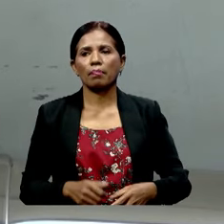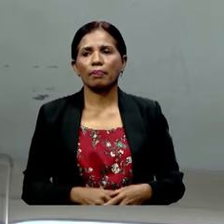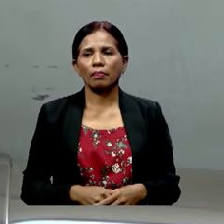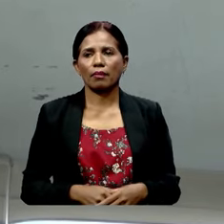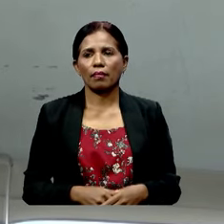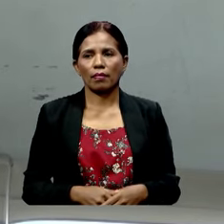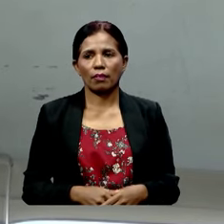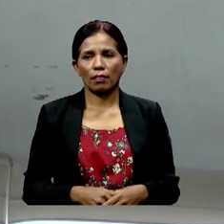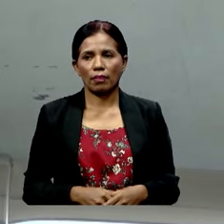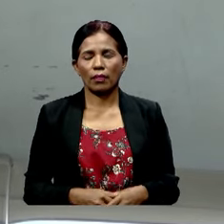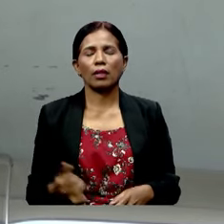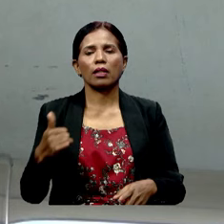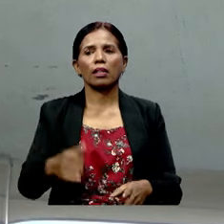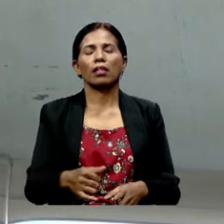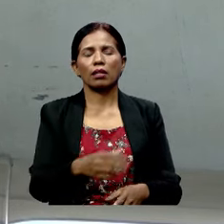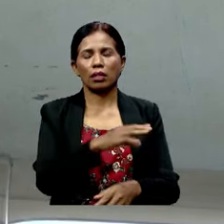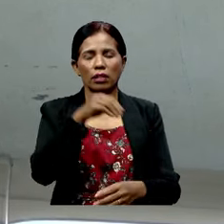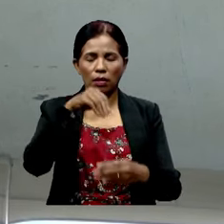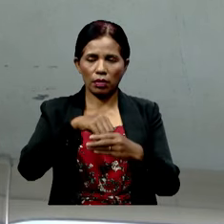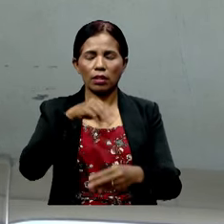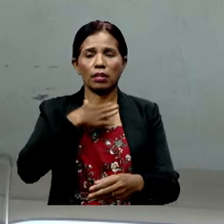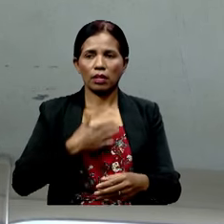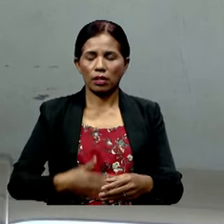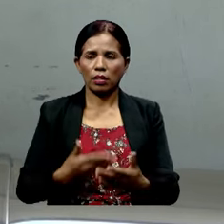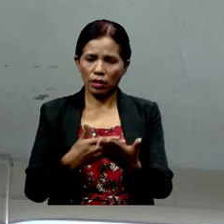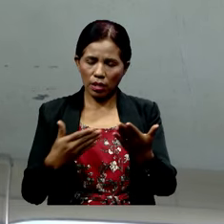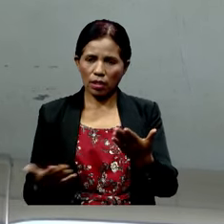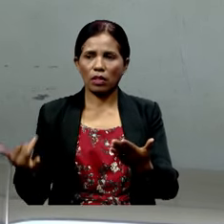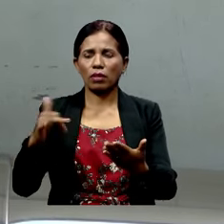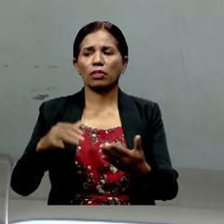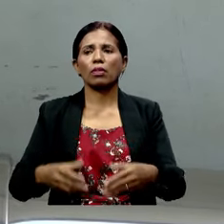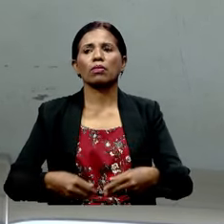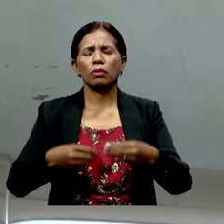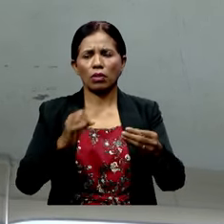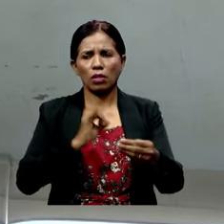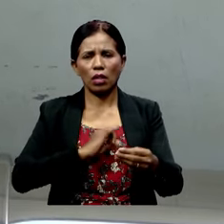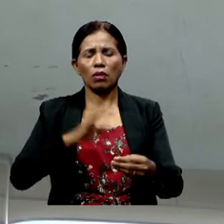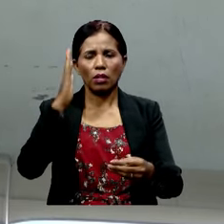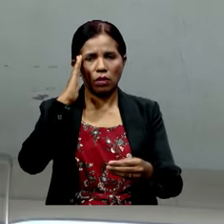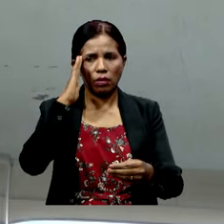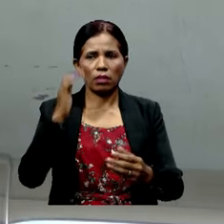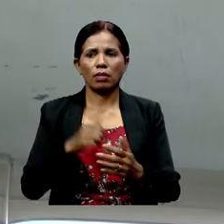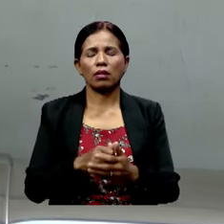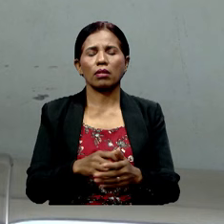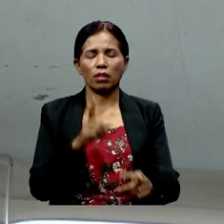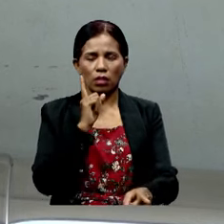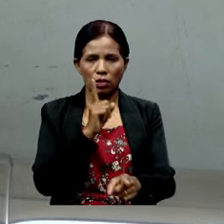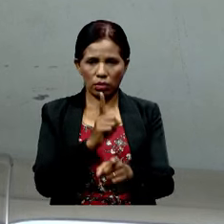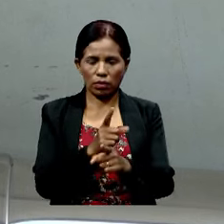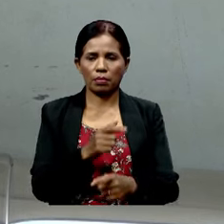mendara dragi batne mas atributo sira entrega o anoi ir ne los ruma